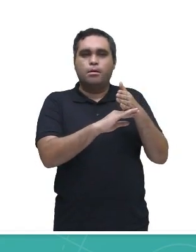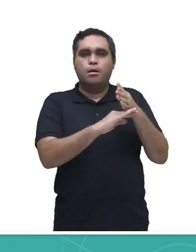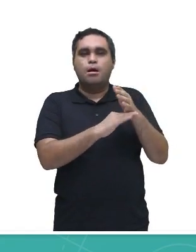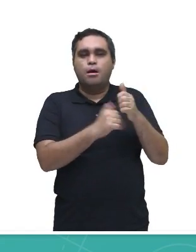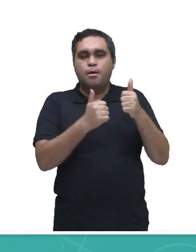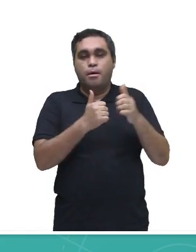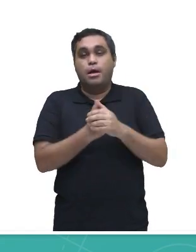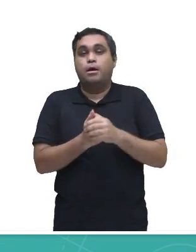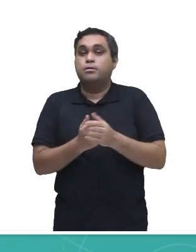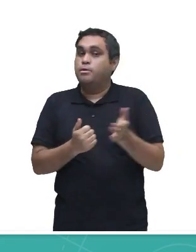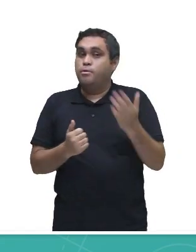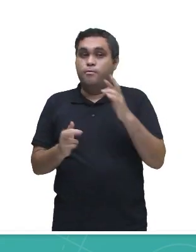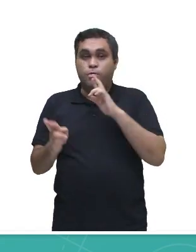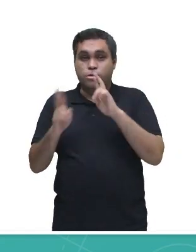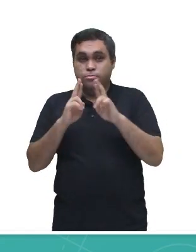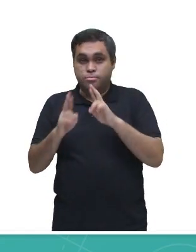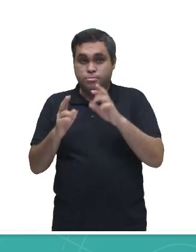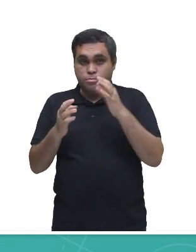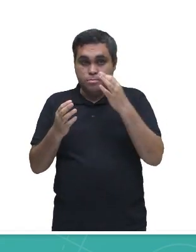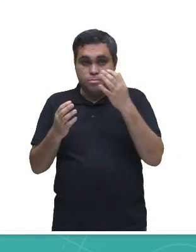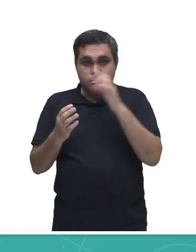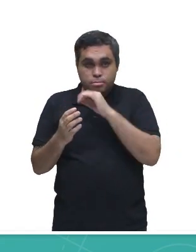rapidinho?